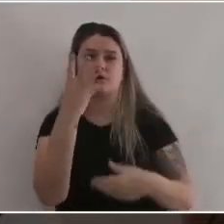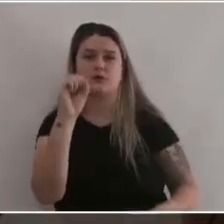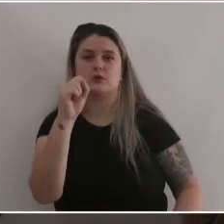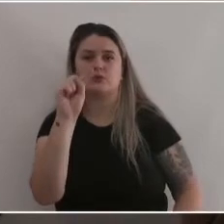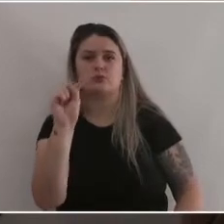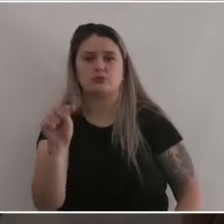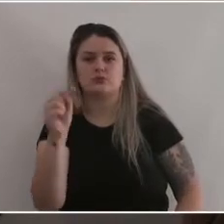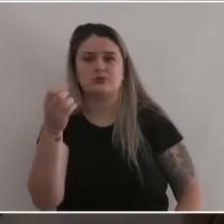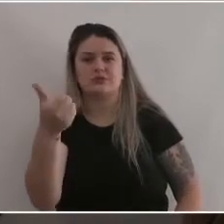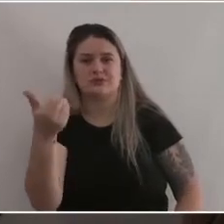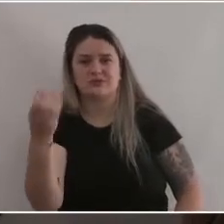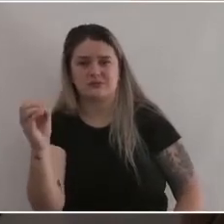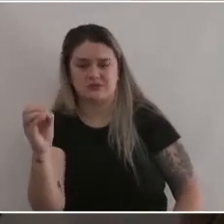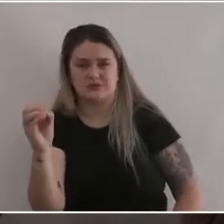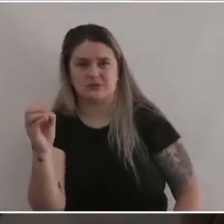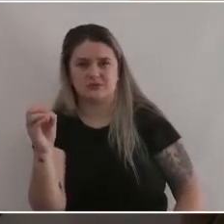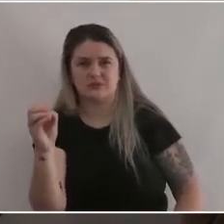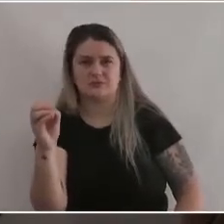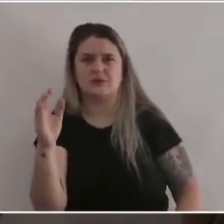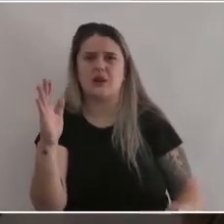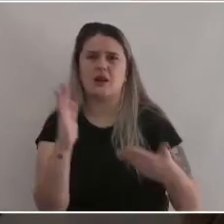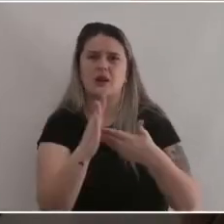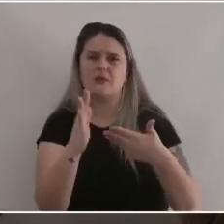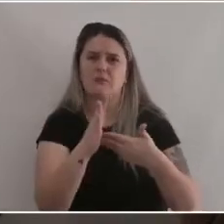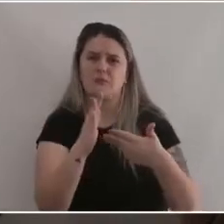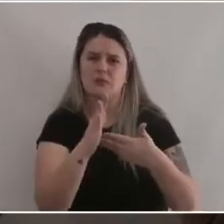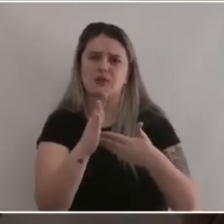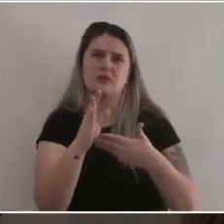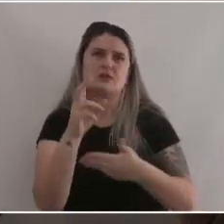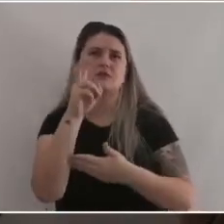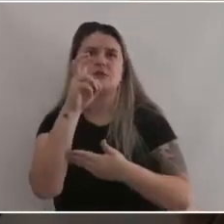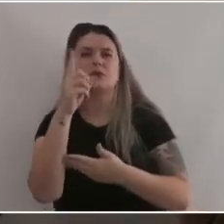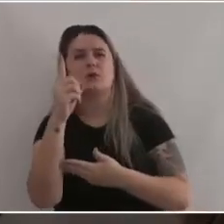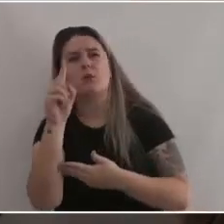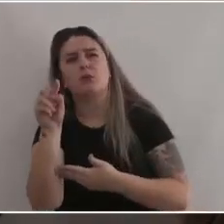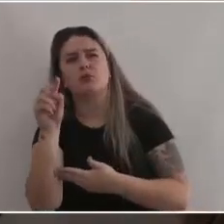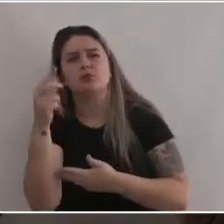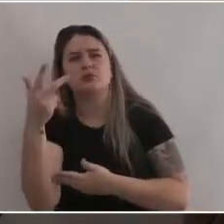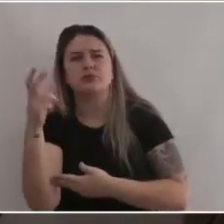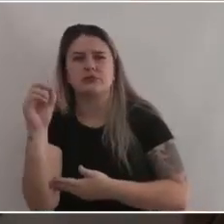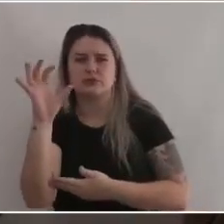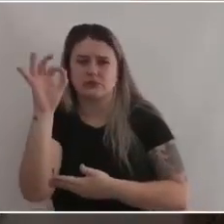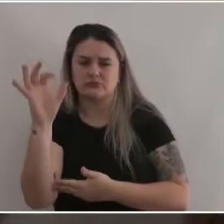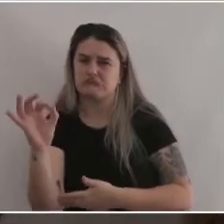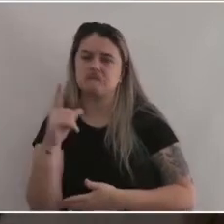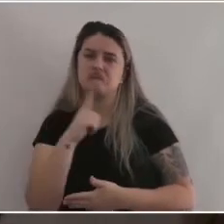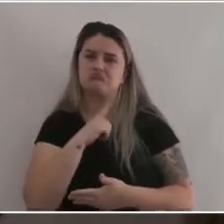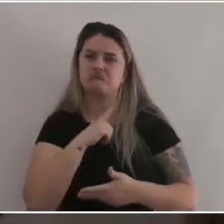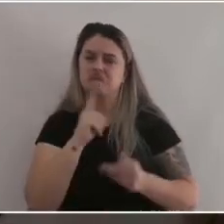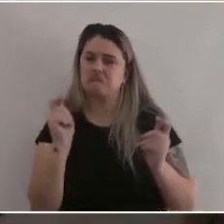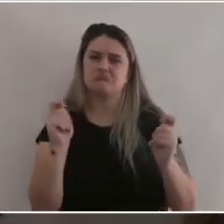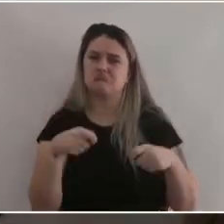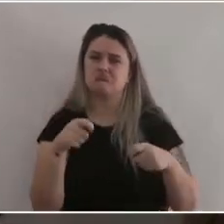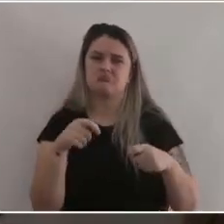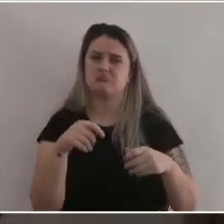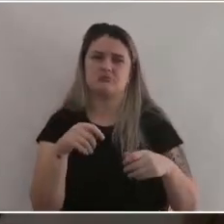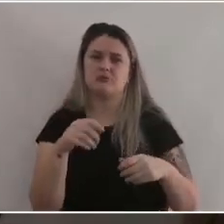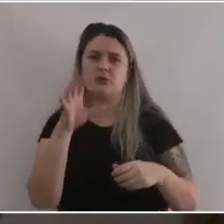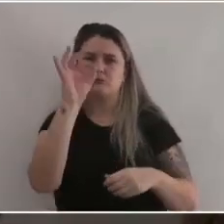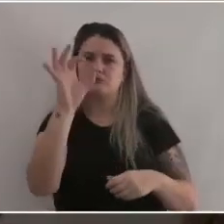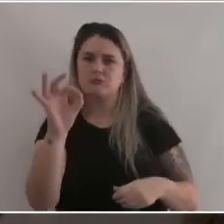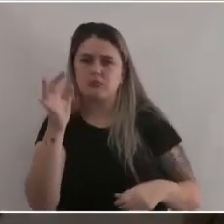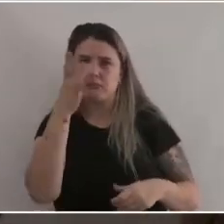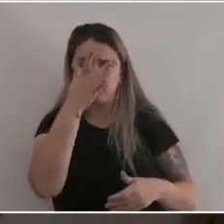48,60%, e o limite prudencial, que é o 51,30%. Então, está bem enquadrado o índice